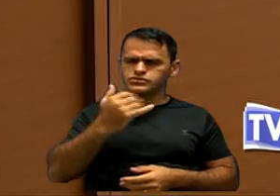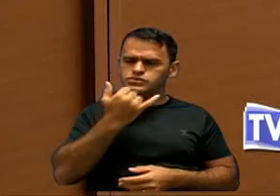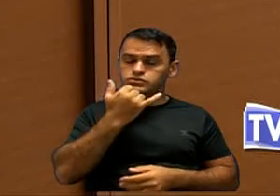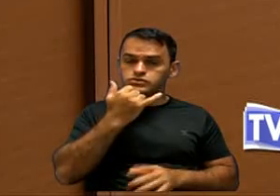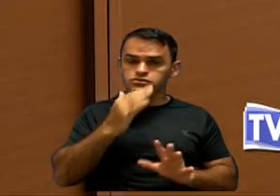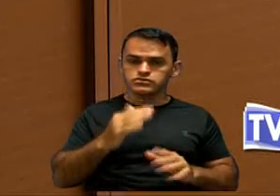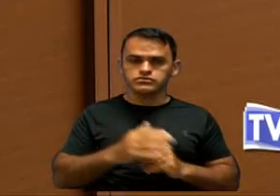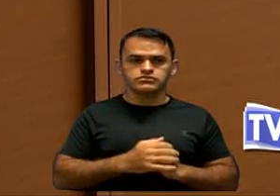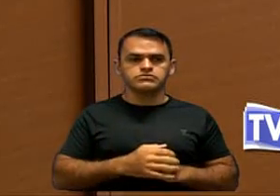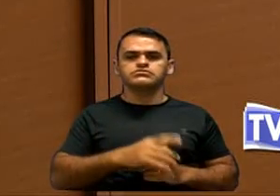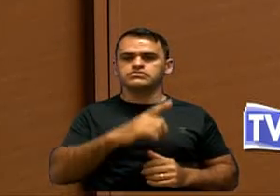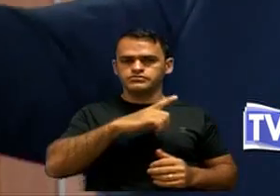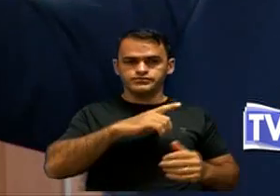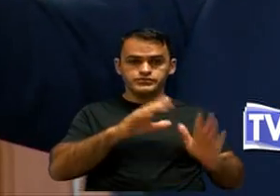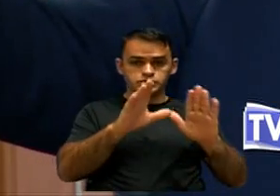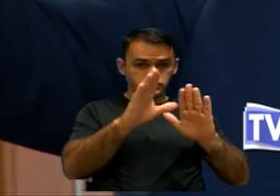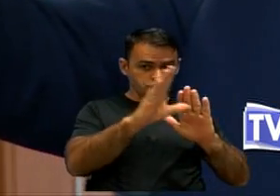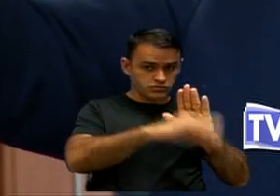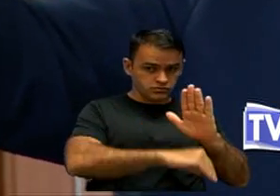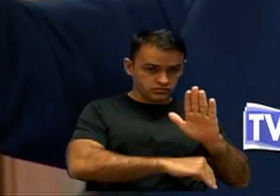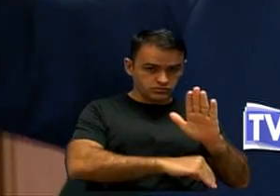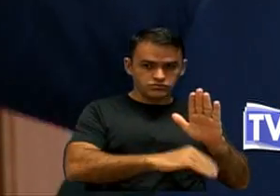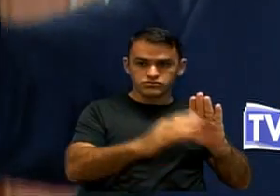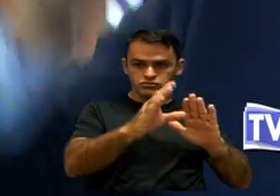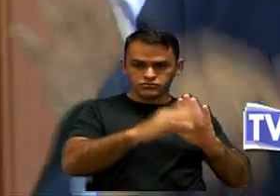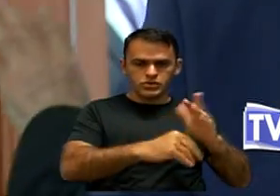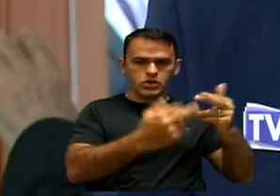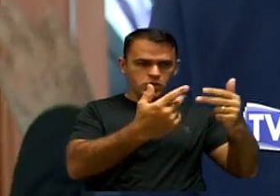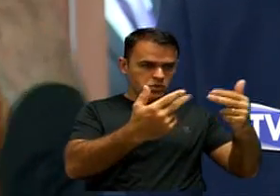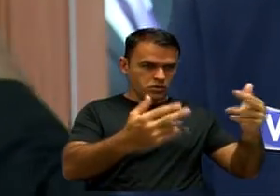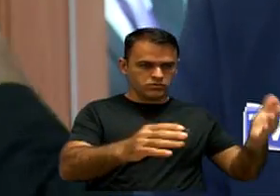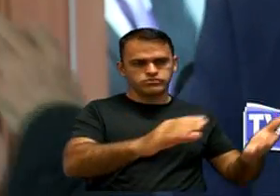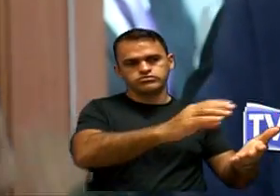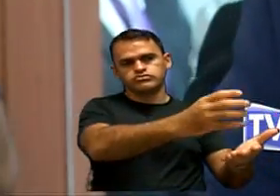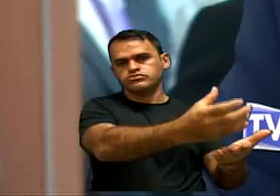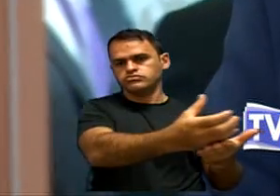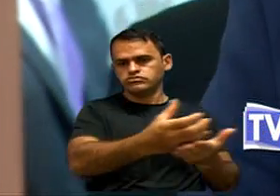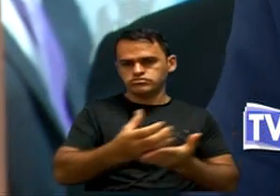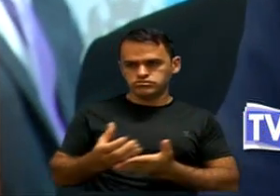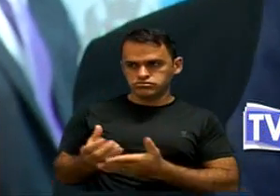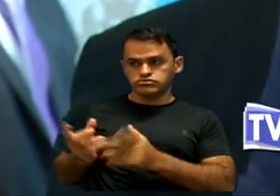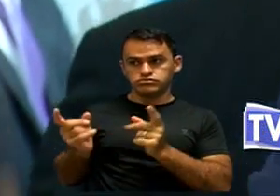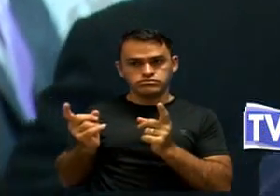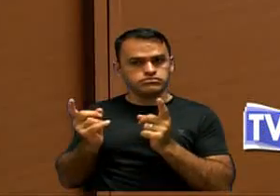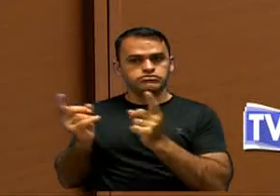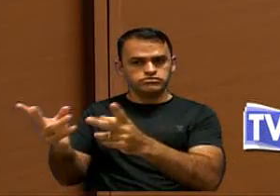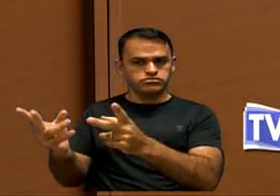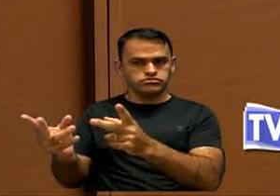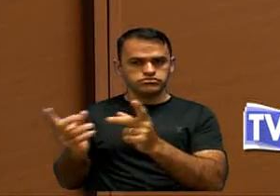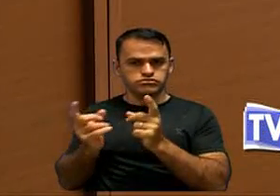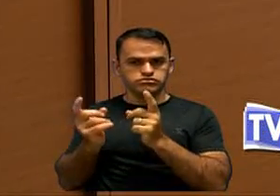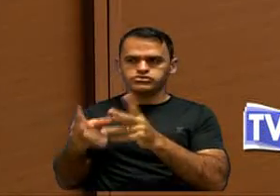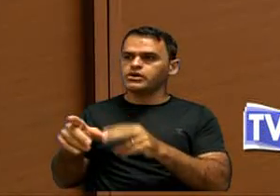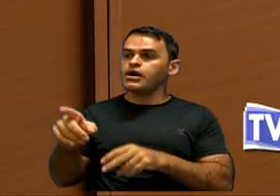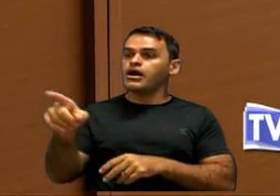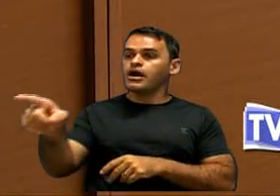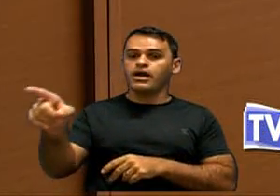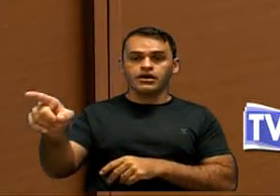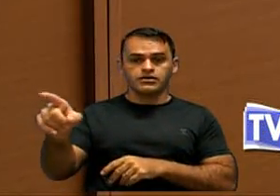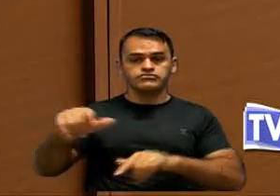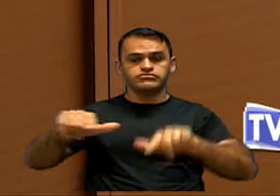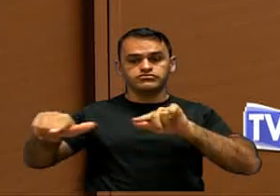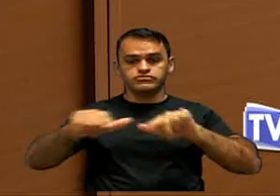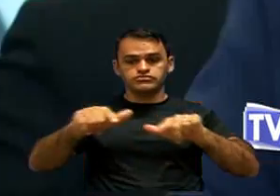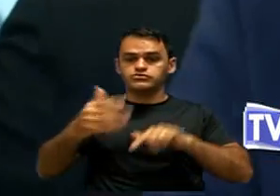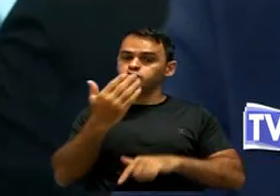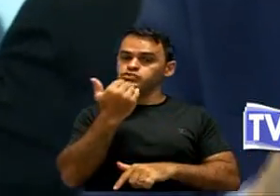um furto e foram vender para pessoas que o material que furtado para quem oferece o serviço. Desculpa.